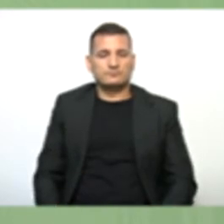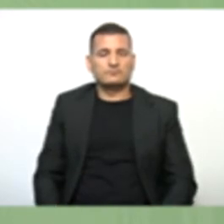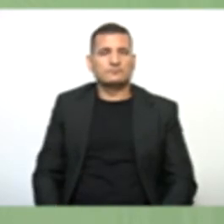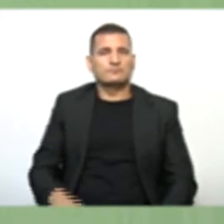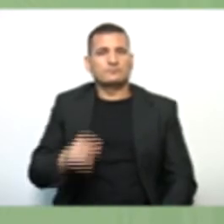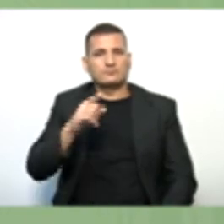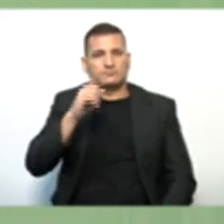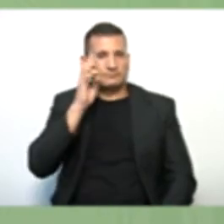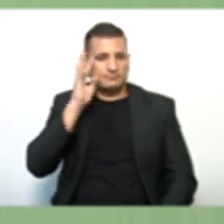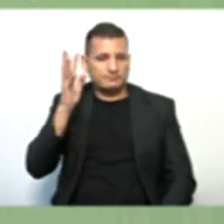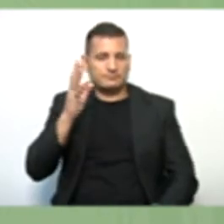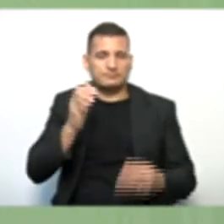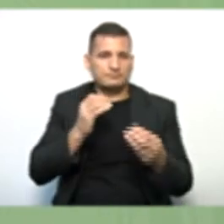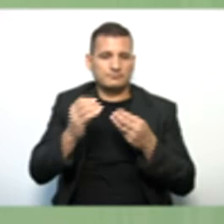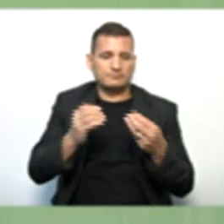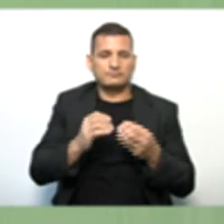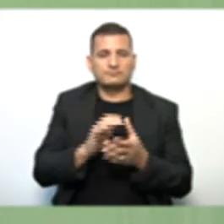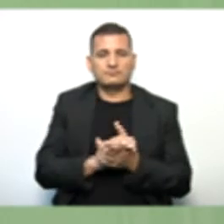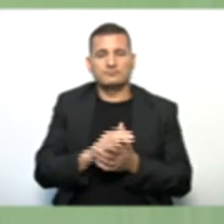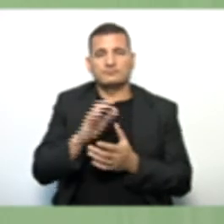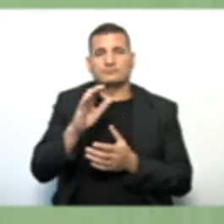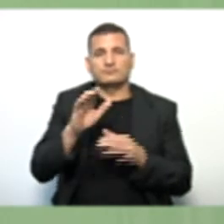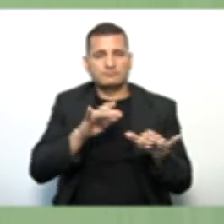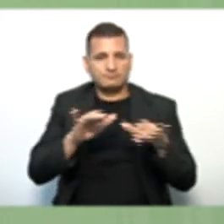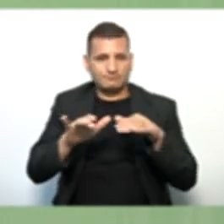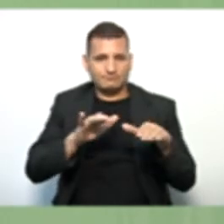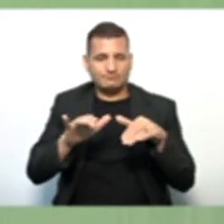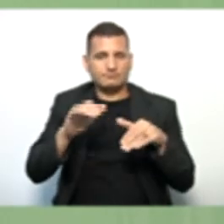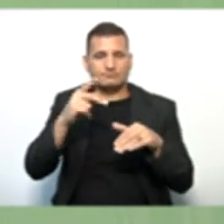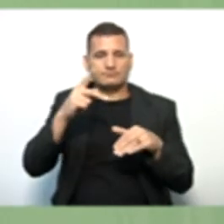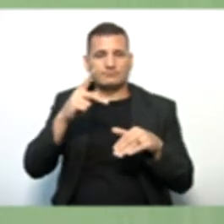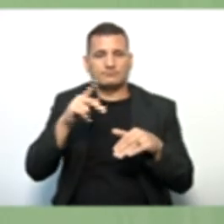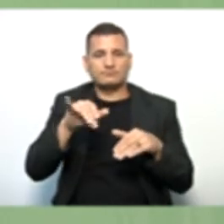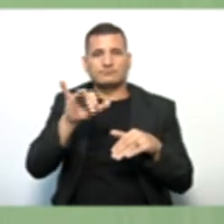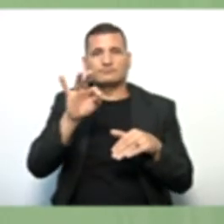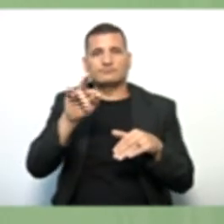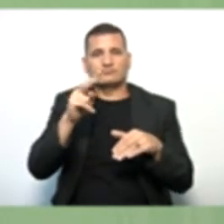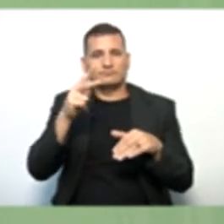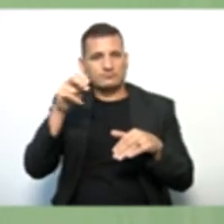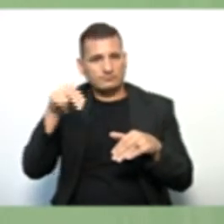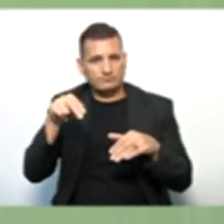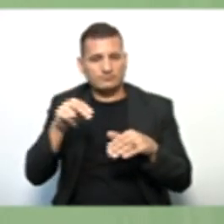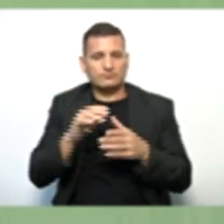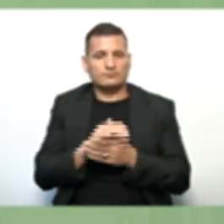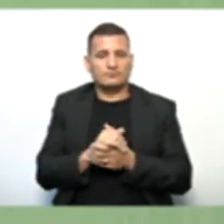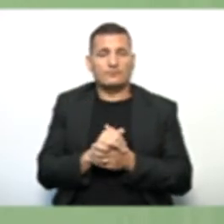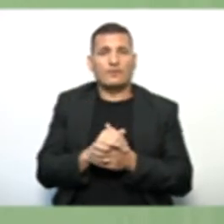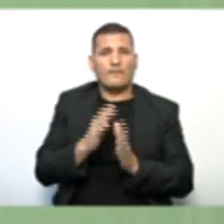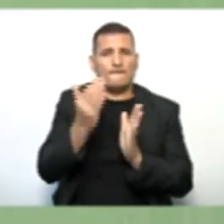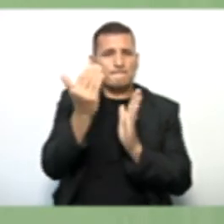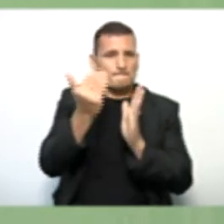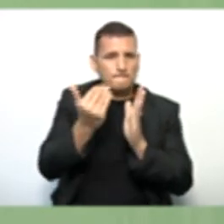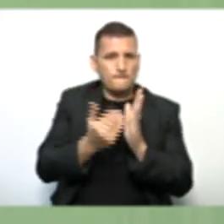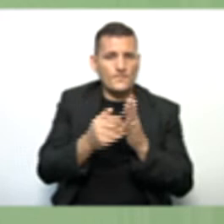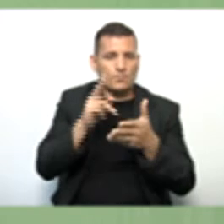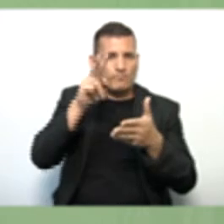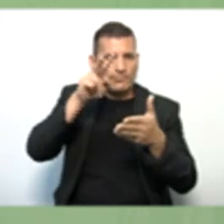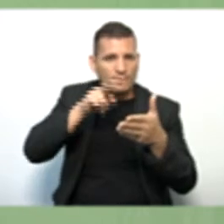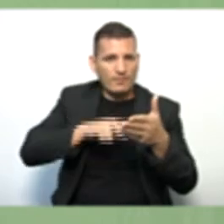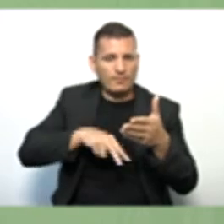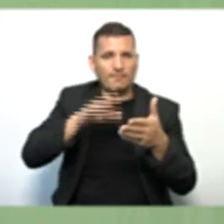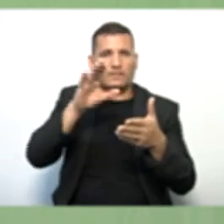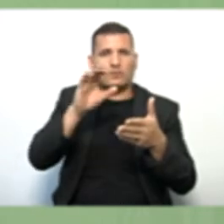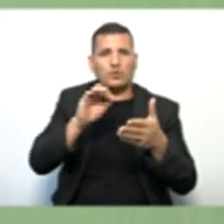Imagine o seguinte algoritmo. Codificação em Python. Fazer um programa que leia o código de um produto e